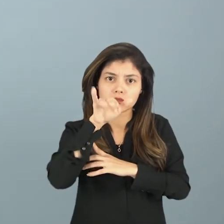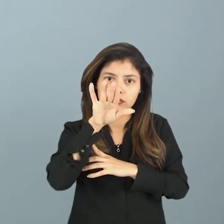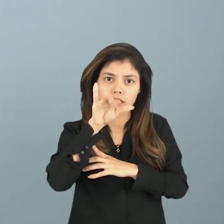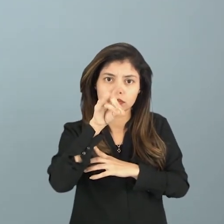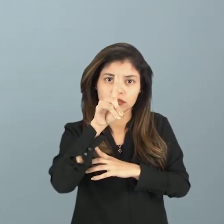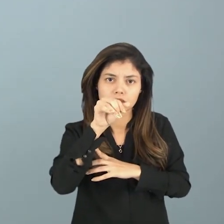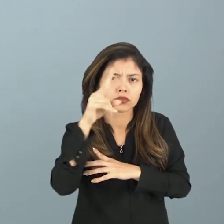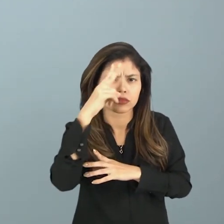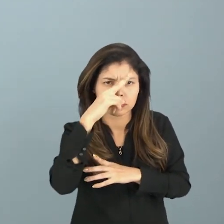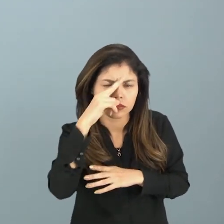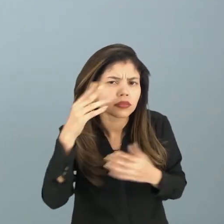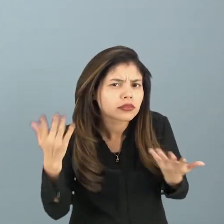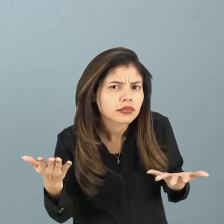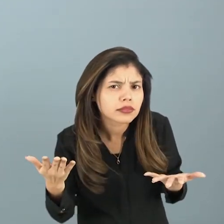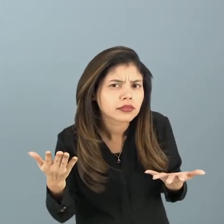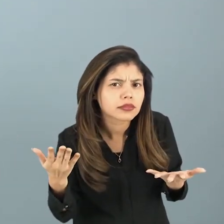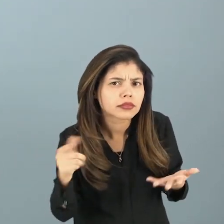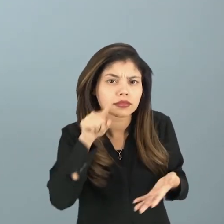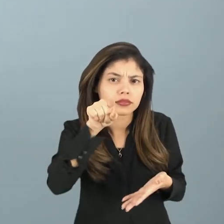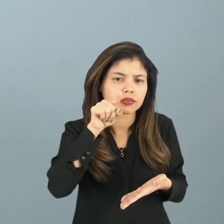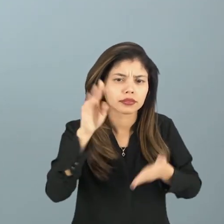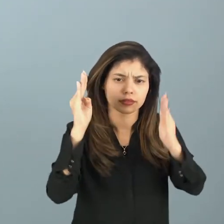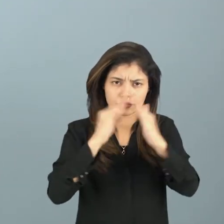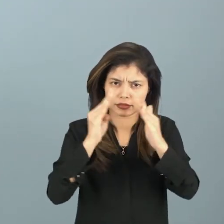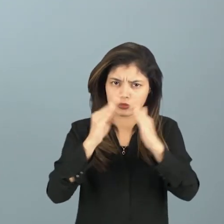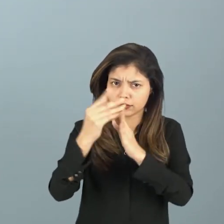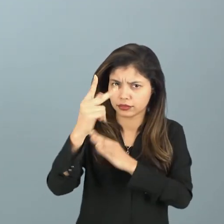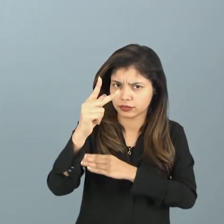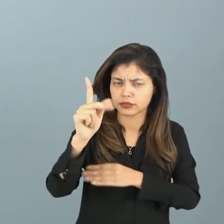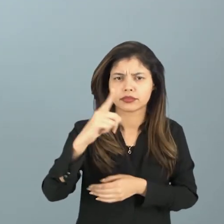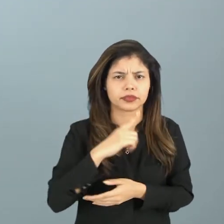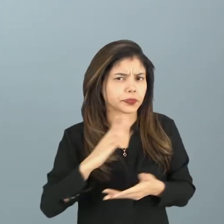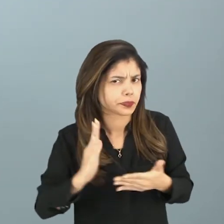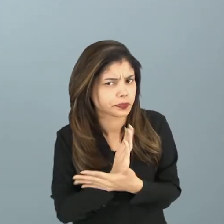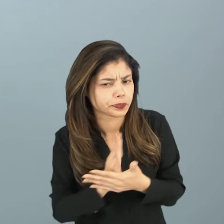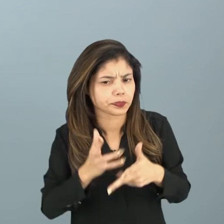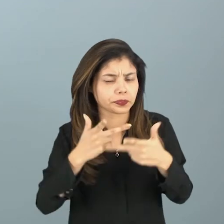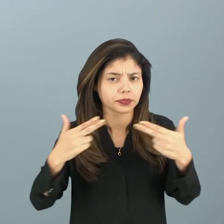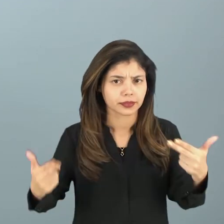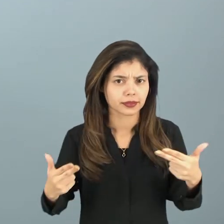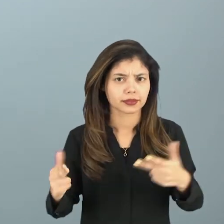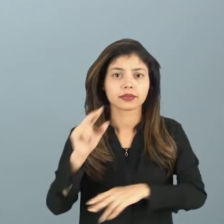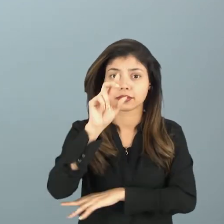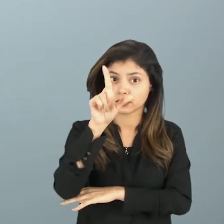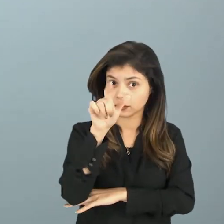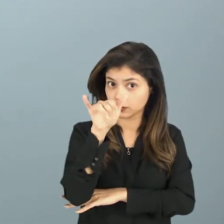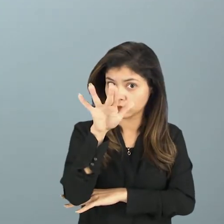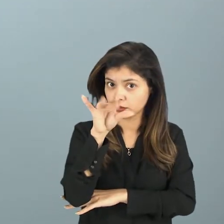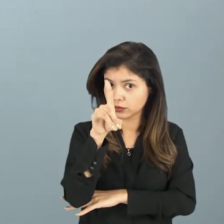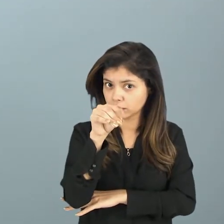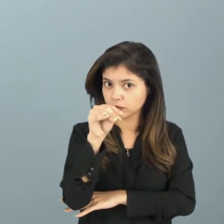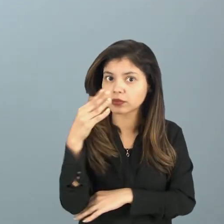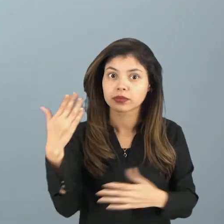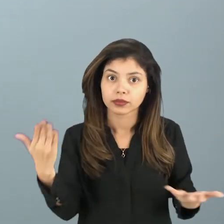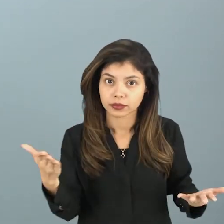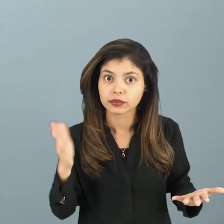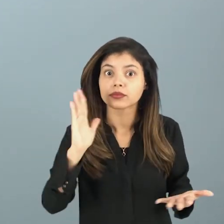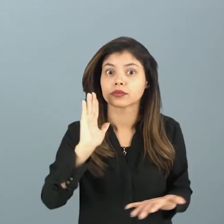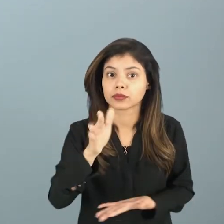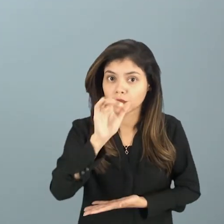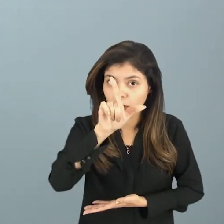luminosos? Vocês lembram? Será que aí na casa de vocês tem algum objeto iluminado? Um